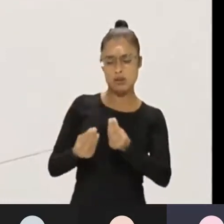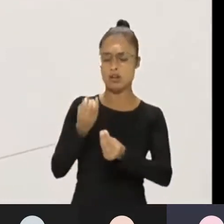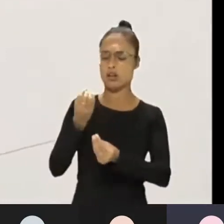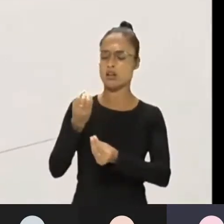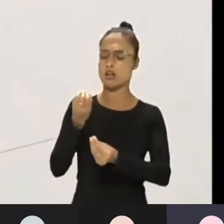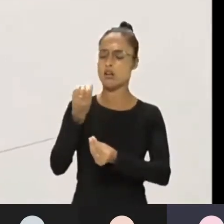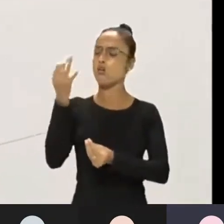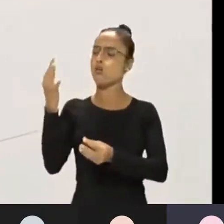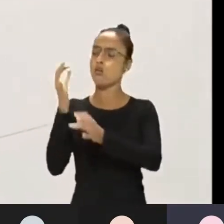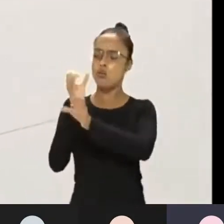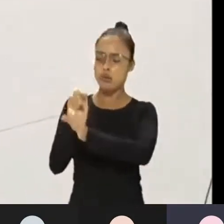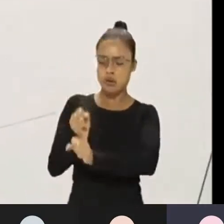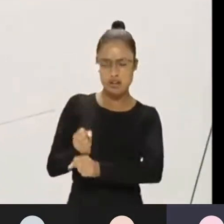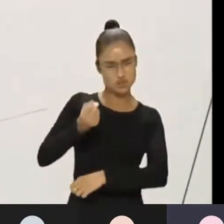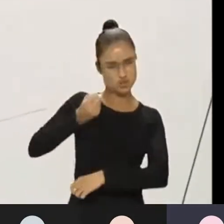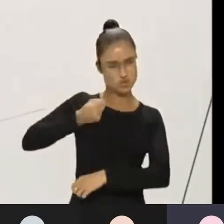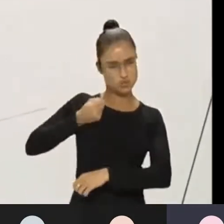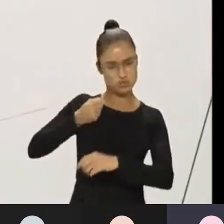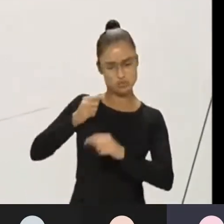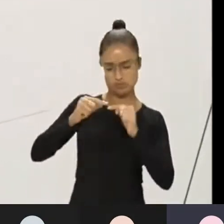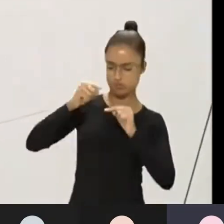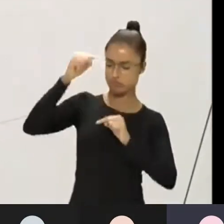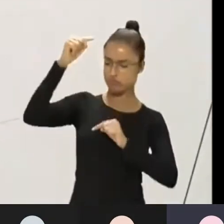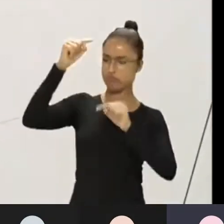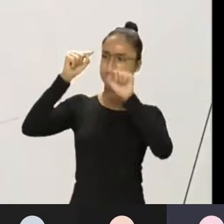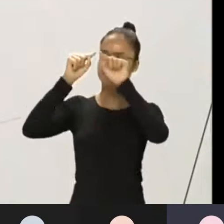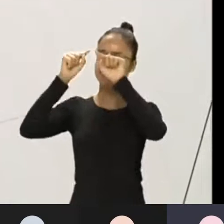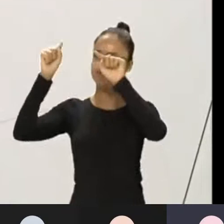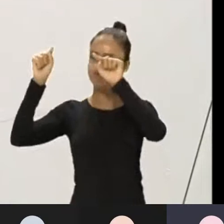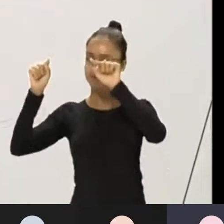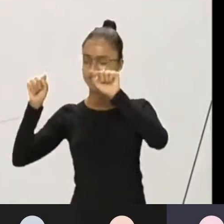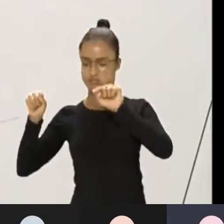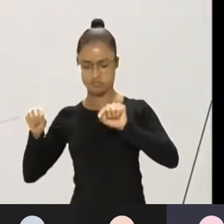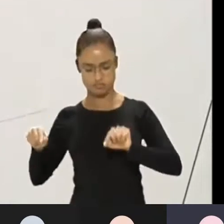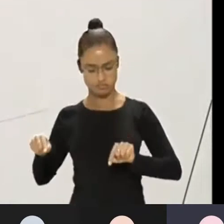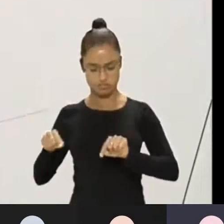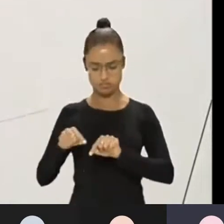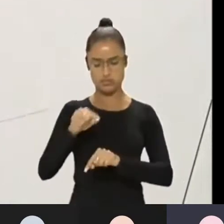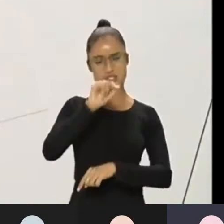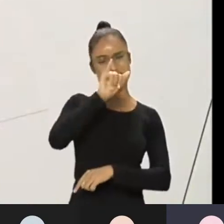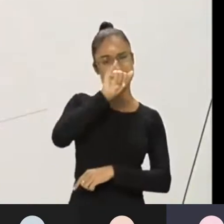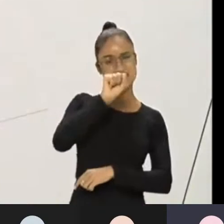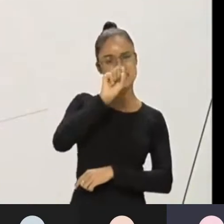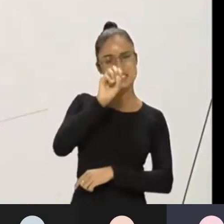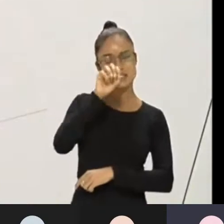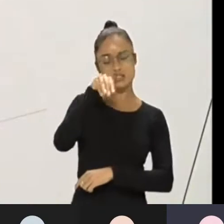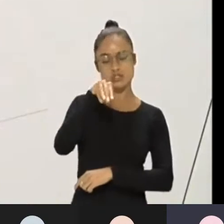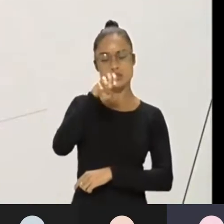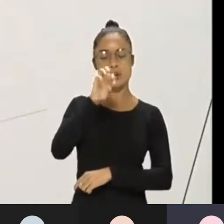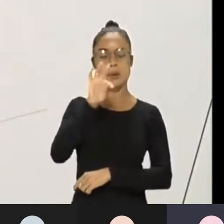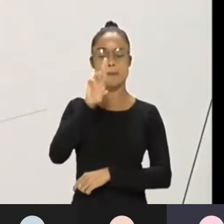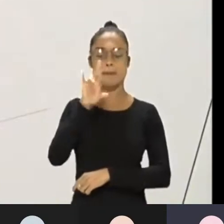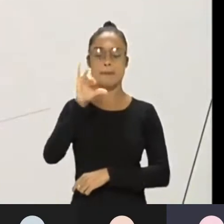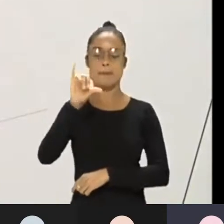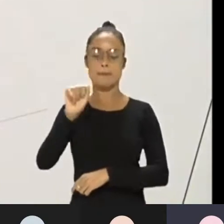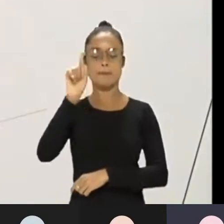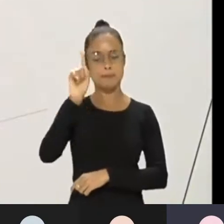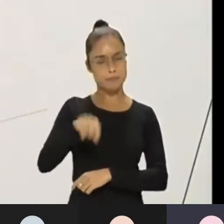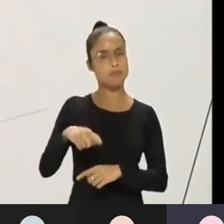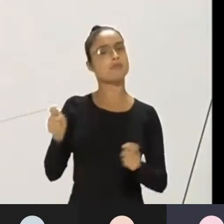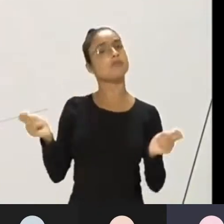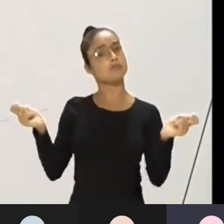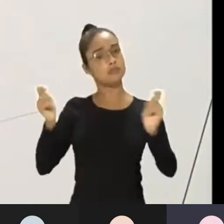como que vai ser a forma espacial. Mas a isometria, ela possibilita que eu consiga trabalhar